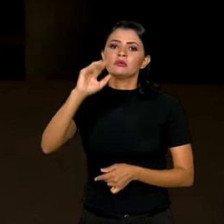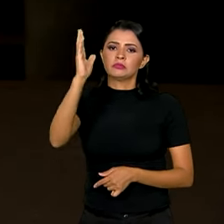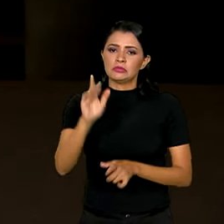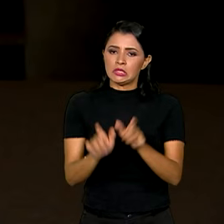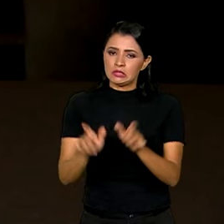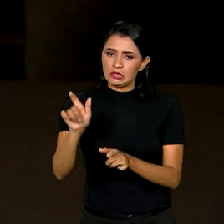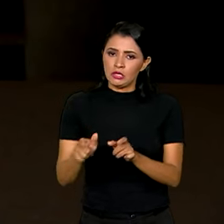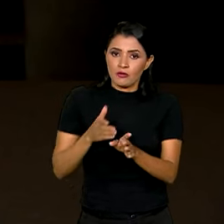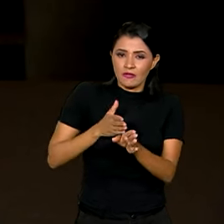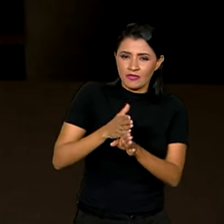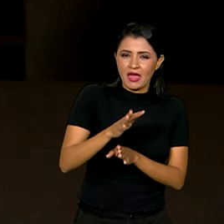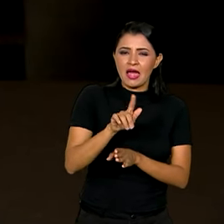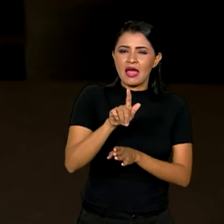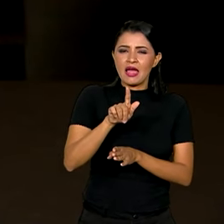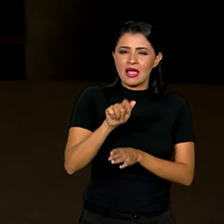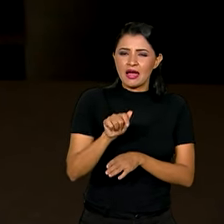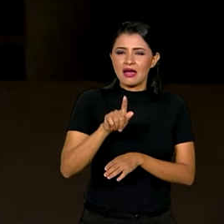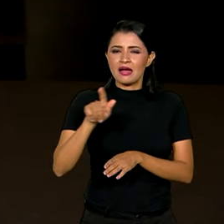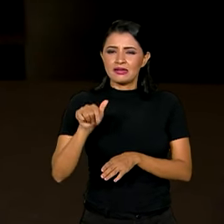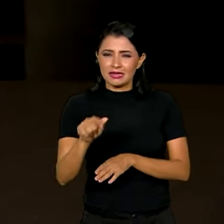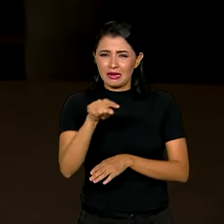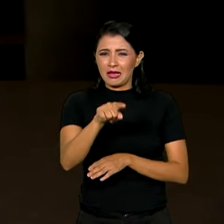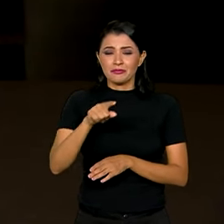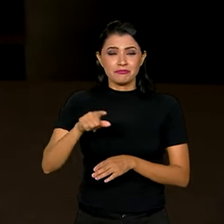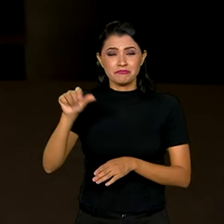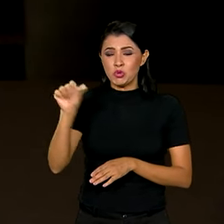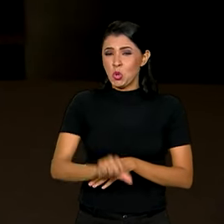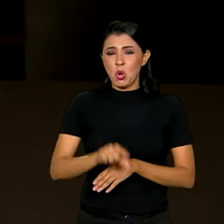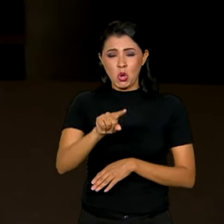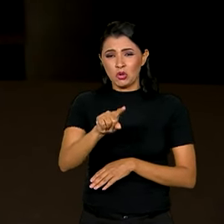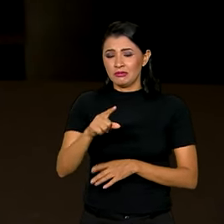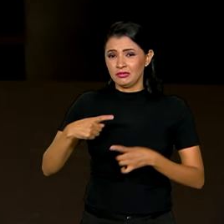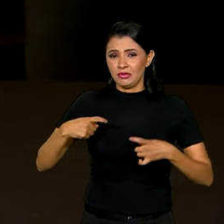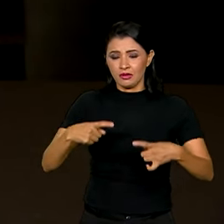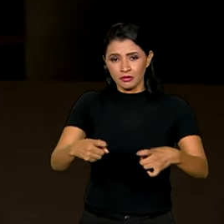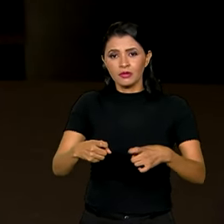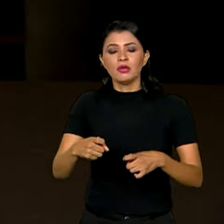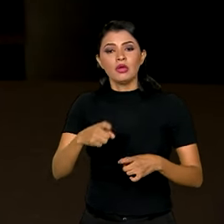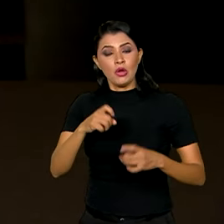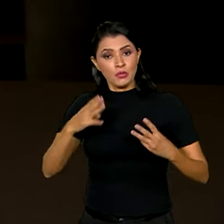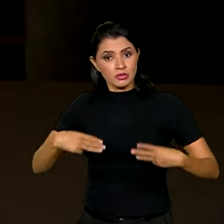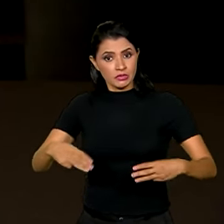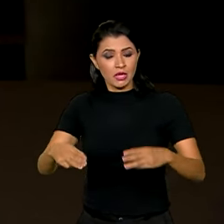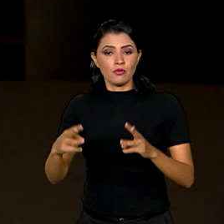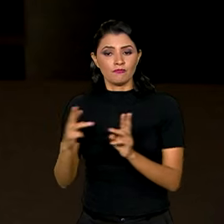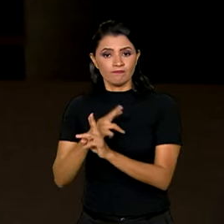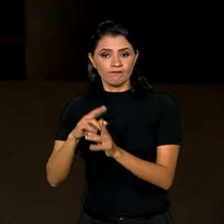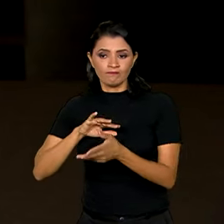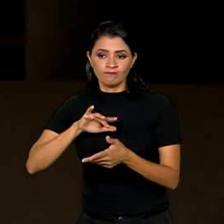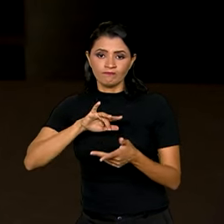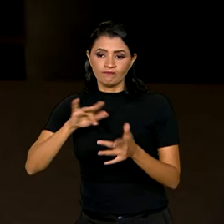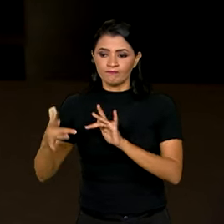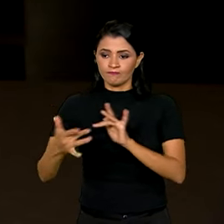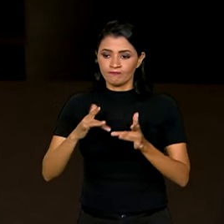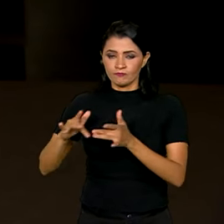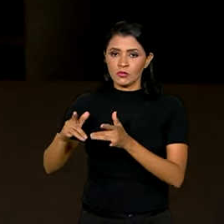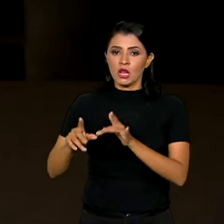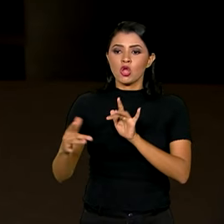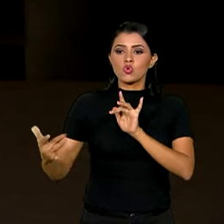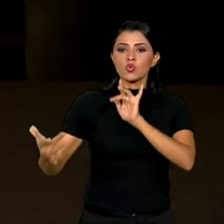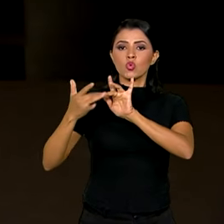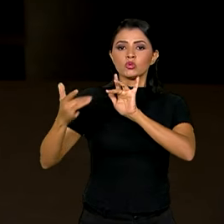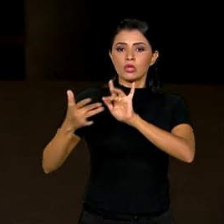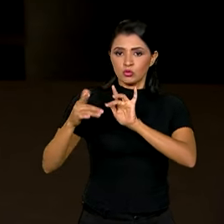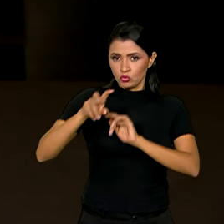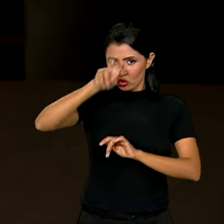estão na faixa de Gaza, região mais atingida. O Ministério das Relações Exteriores está em contato com o governo do Egito